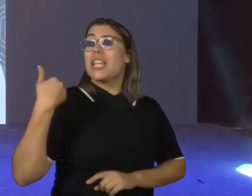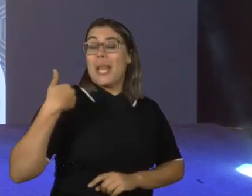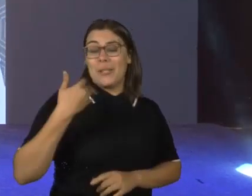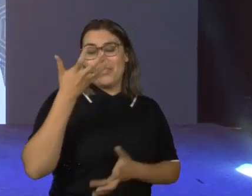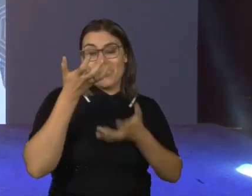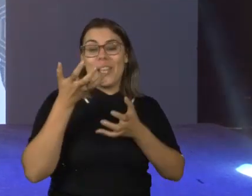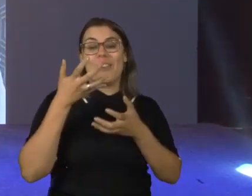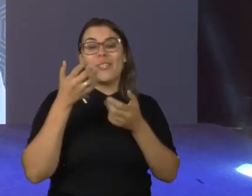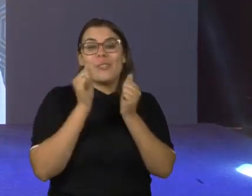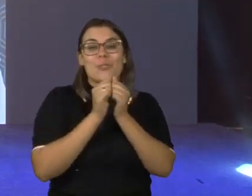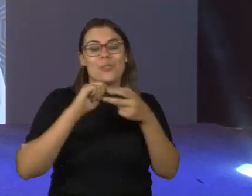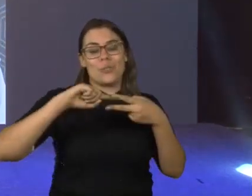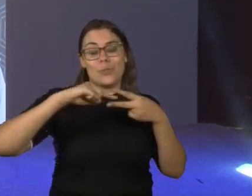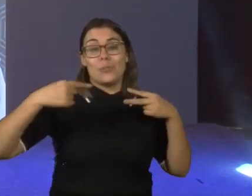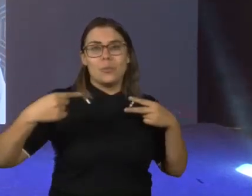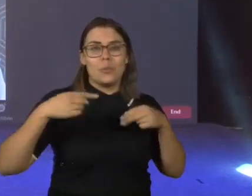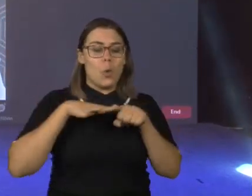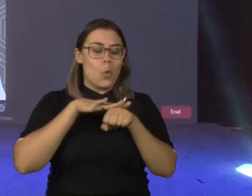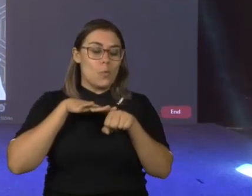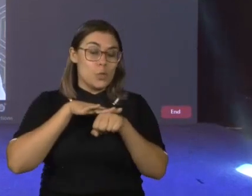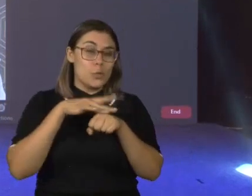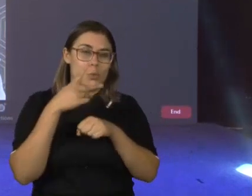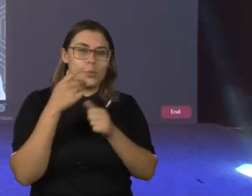eu conversei essa semana com a tua mãe, porque eu estou sempre